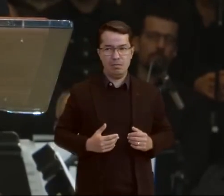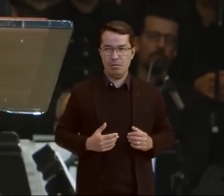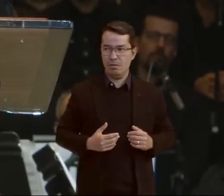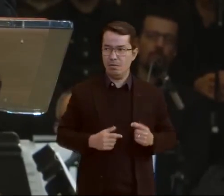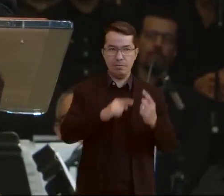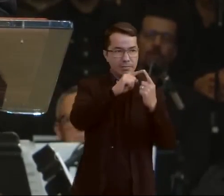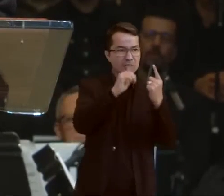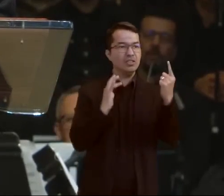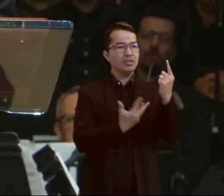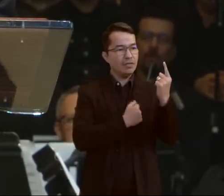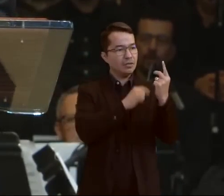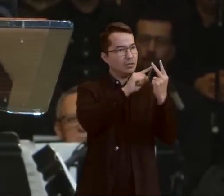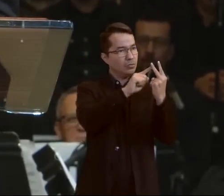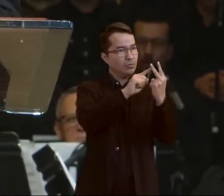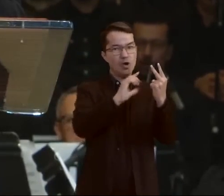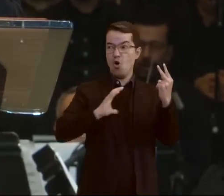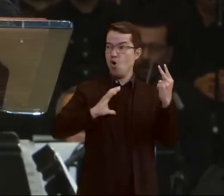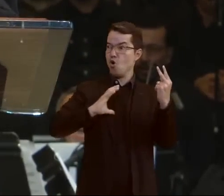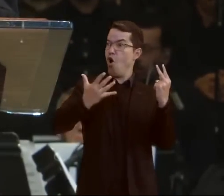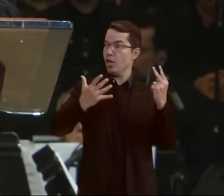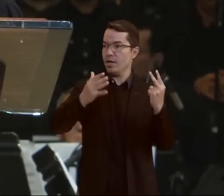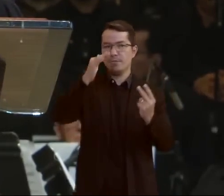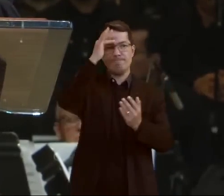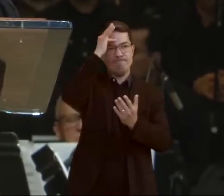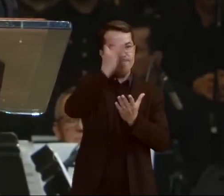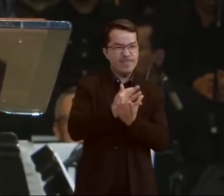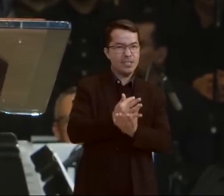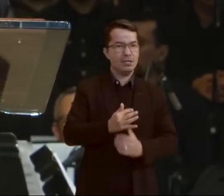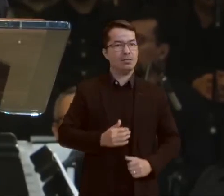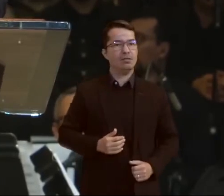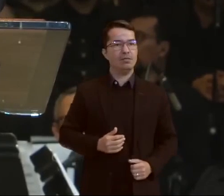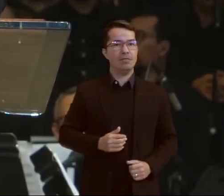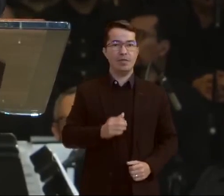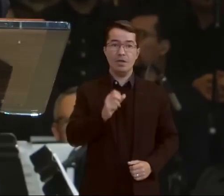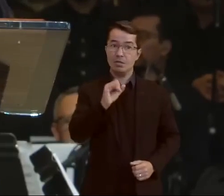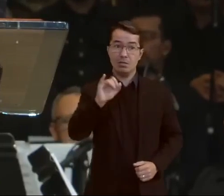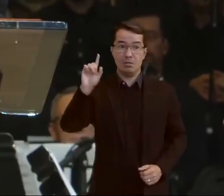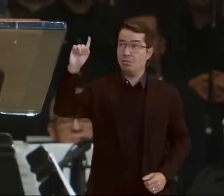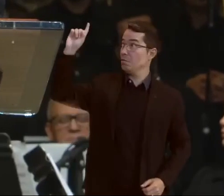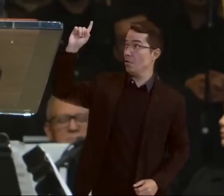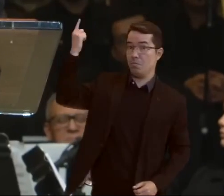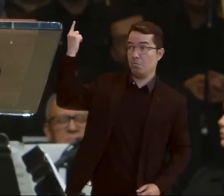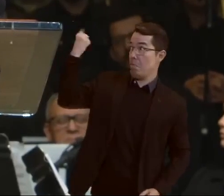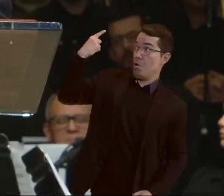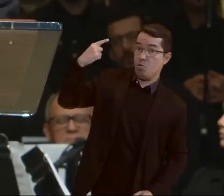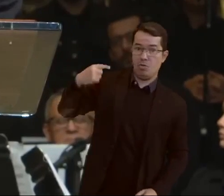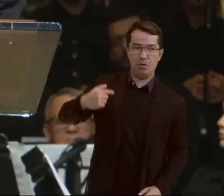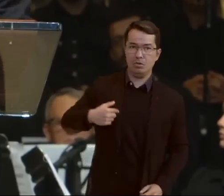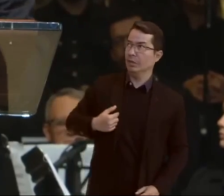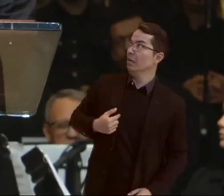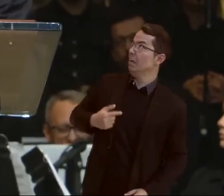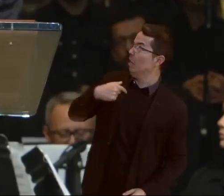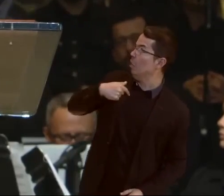mediante coragem de fazer o que Deus está mandando a gente fazer.